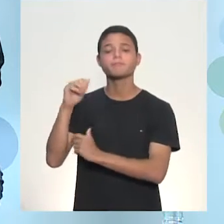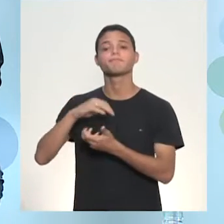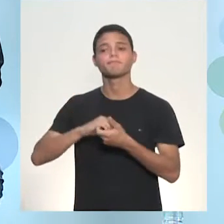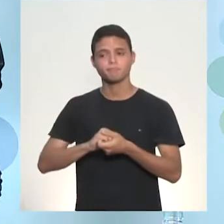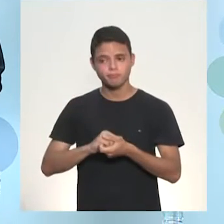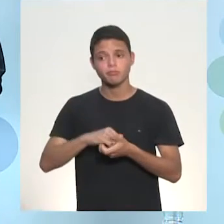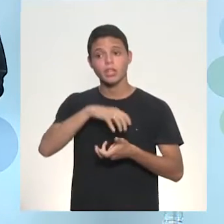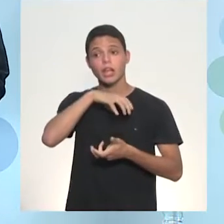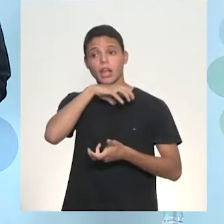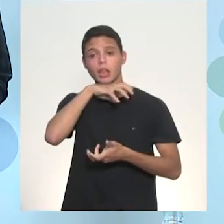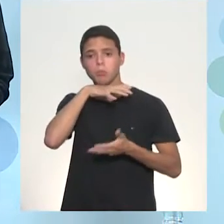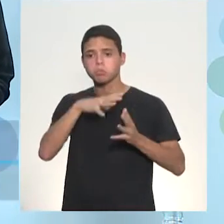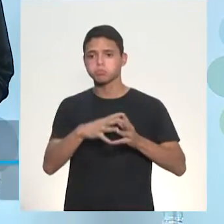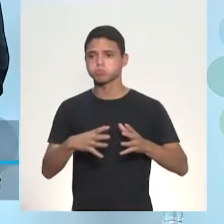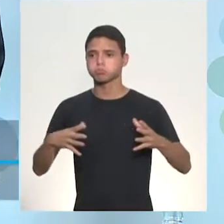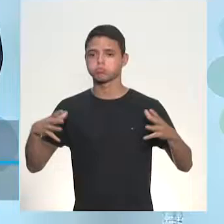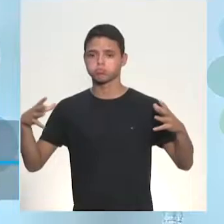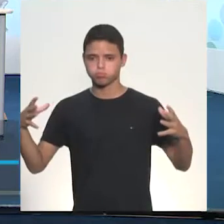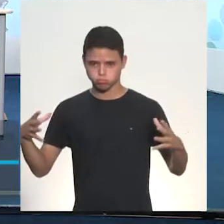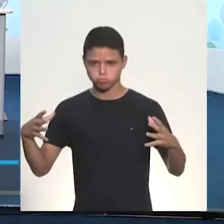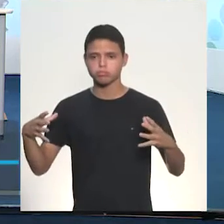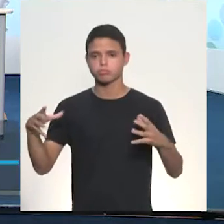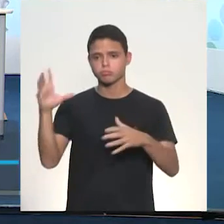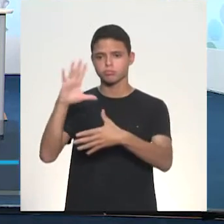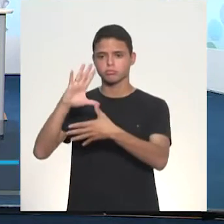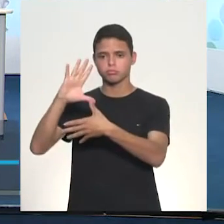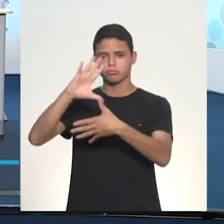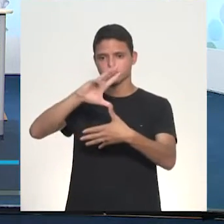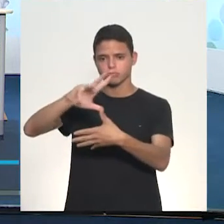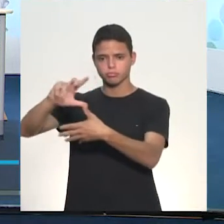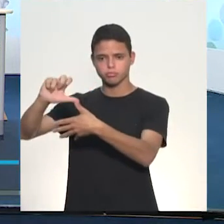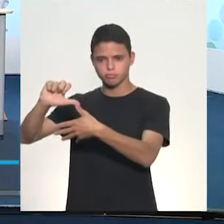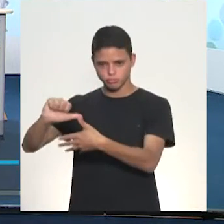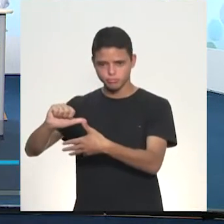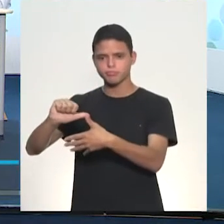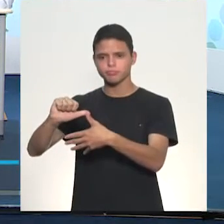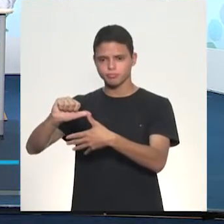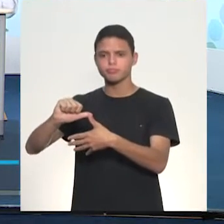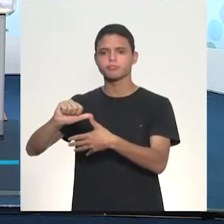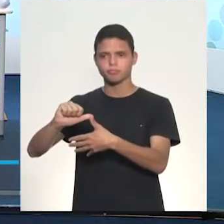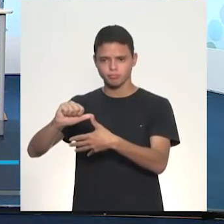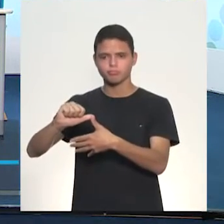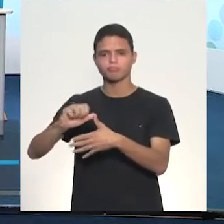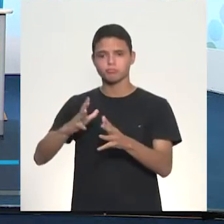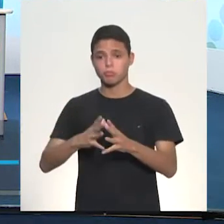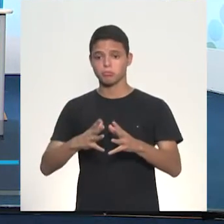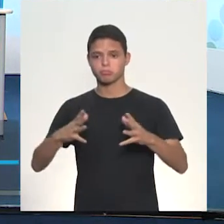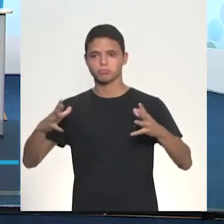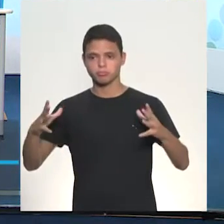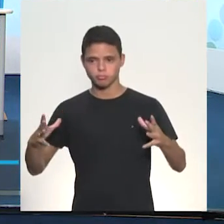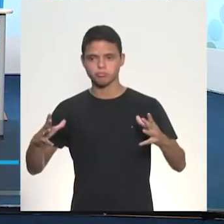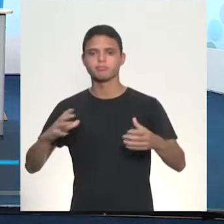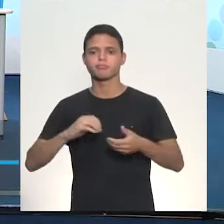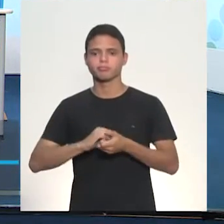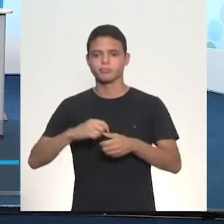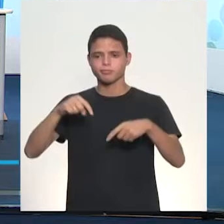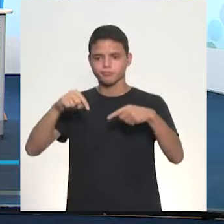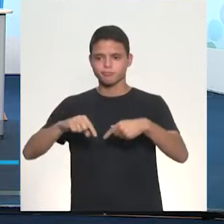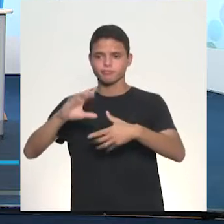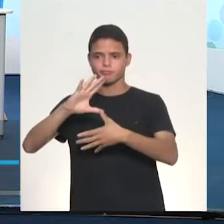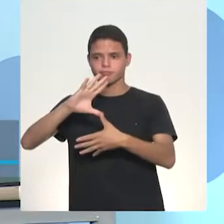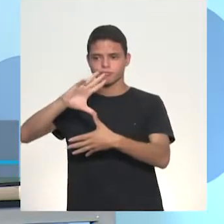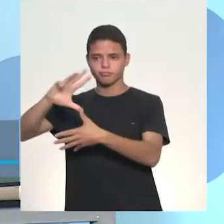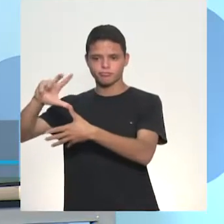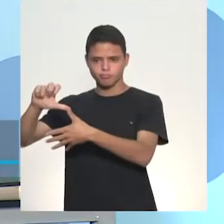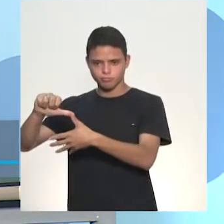é o maior mamífero, né? Da América. Da América do Sul ou das Américas? Eu acho que daqui da nossa, pra gente aqui,